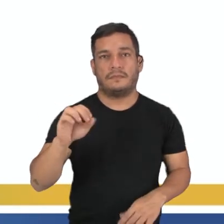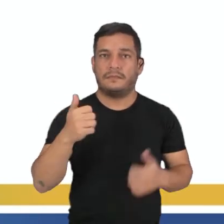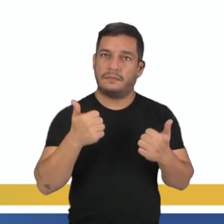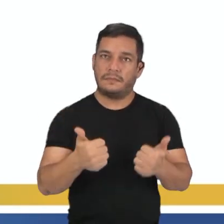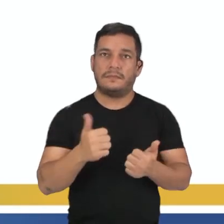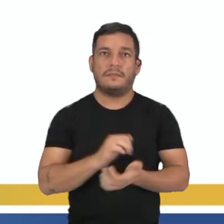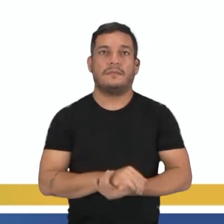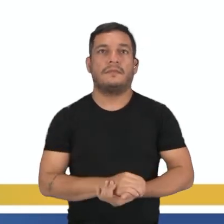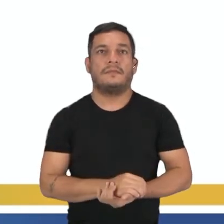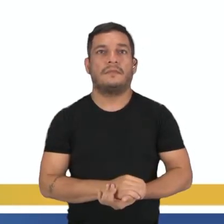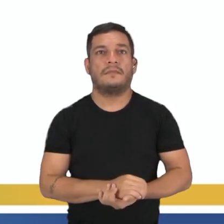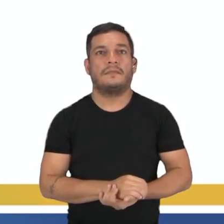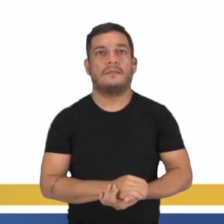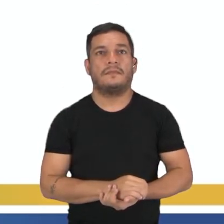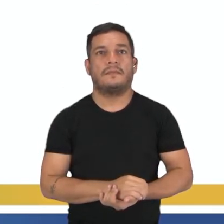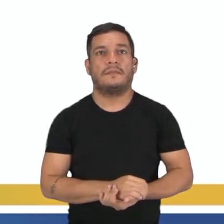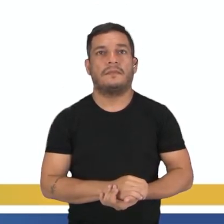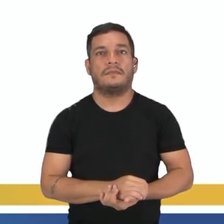certo?